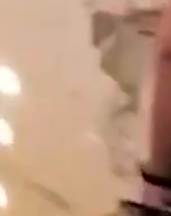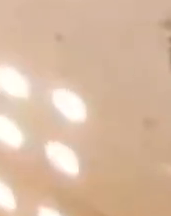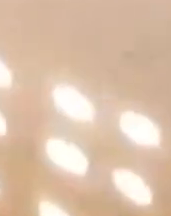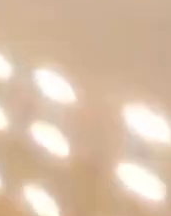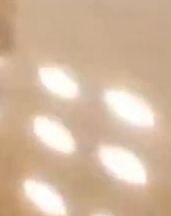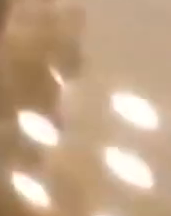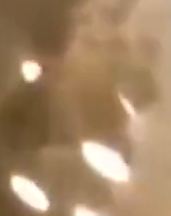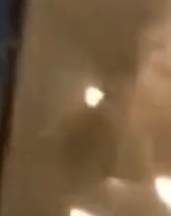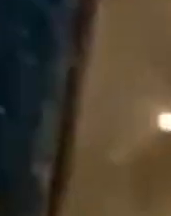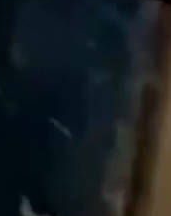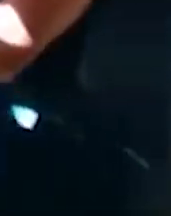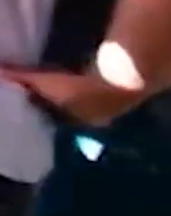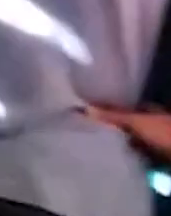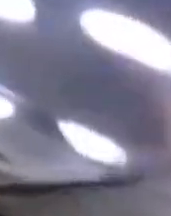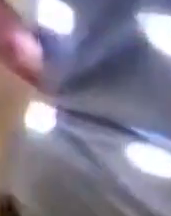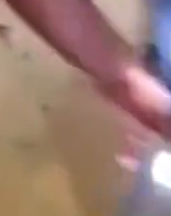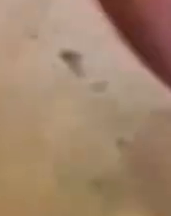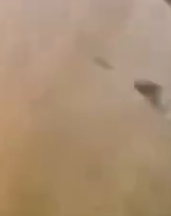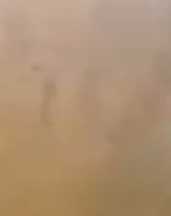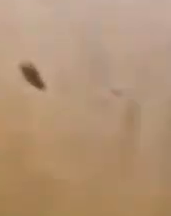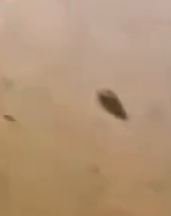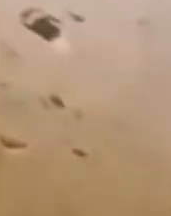unidades socioeducativas na cidade.